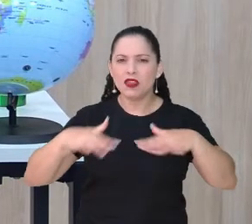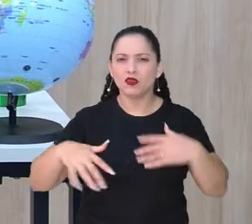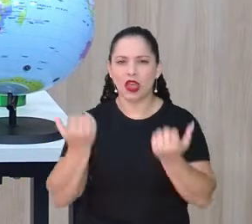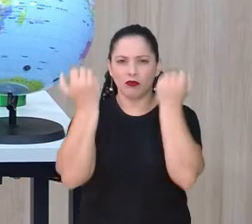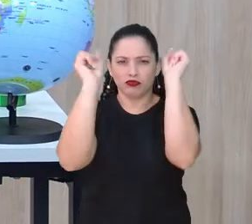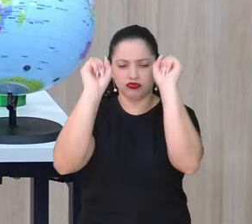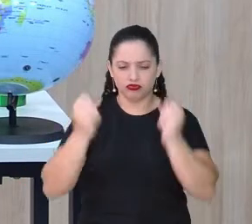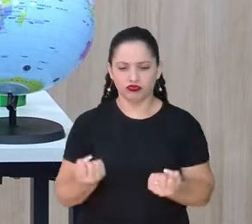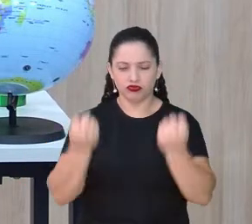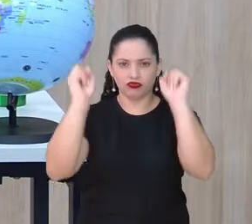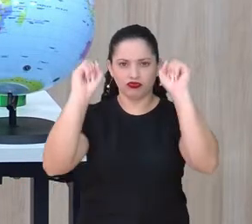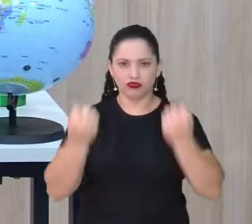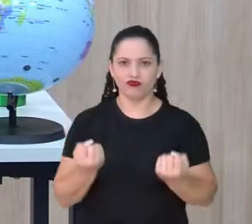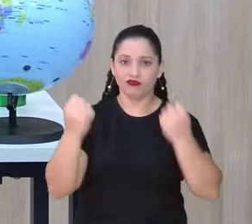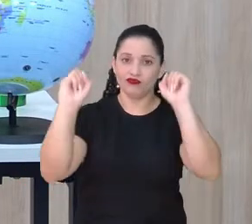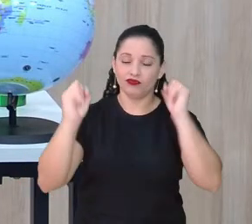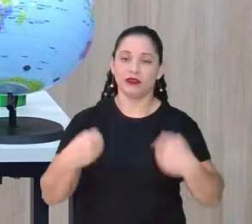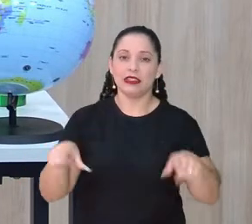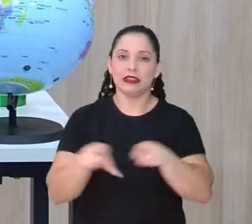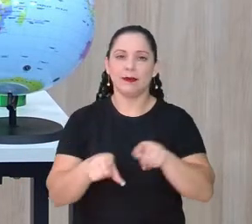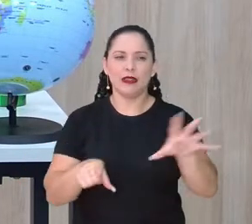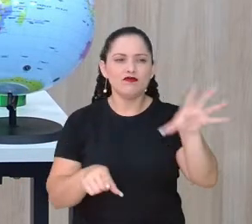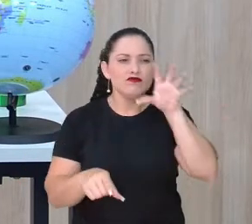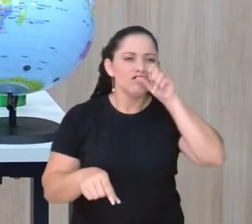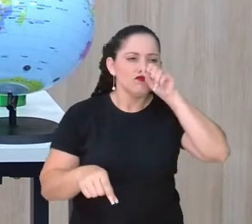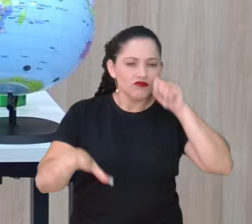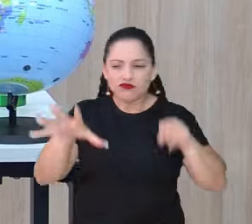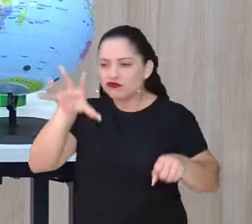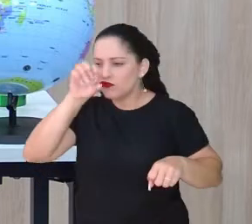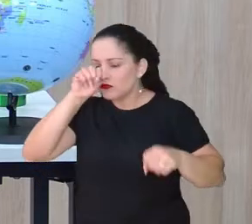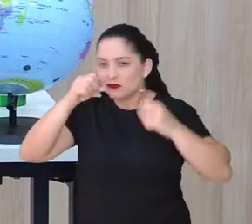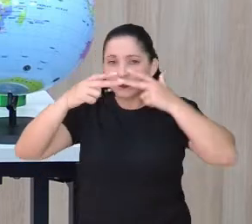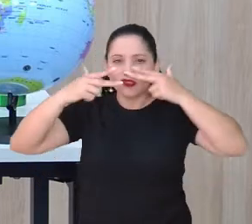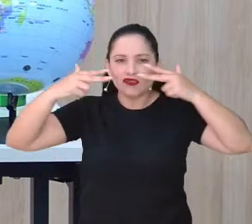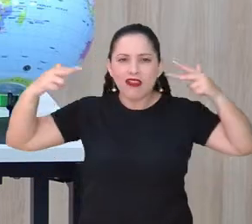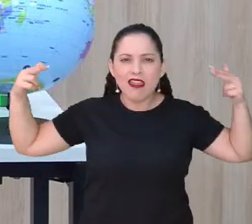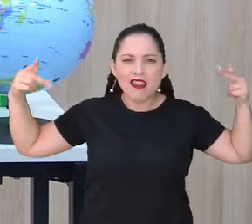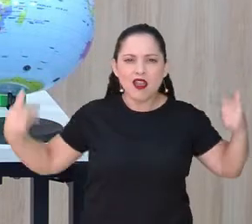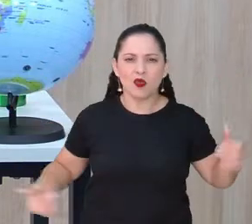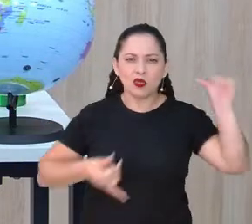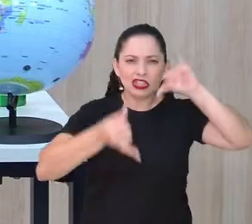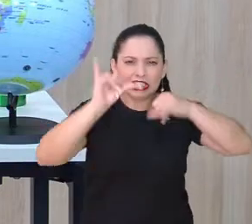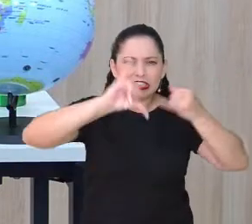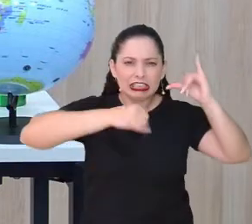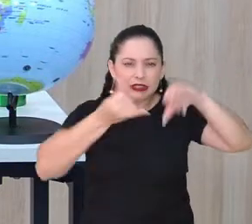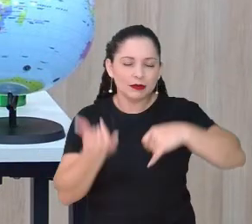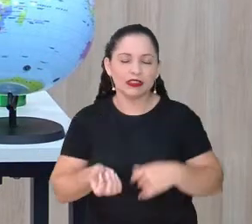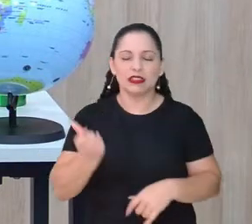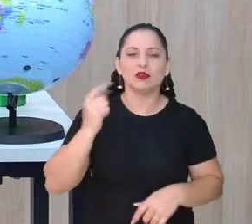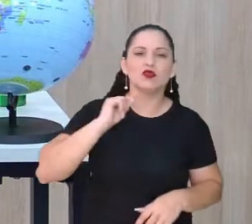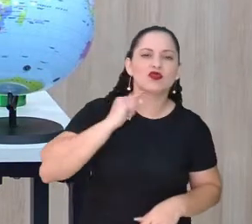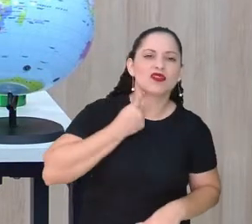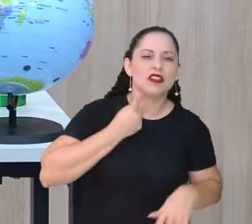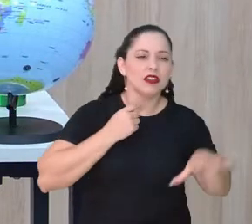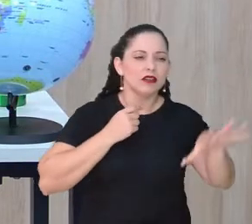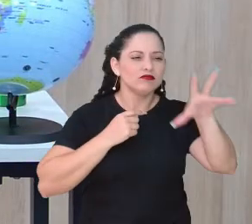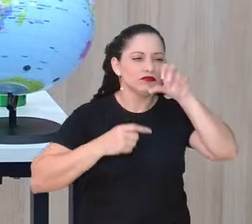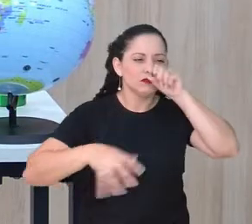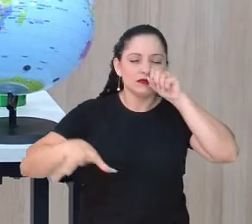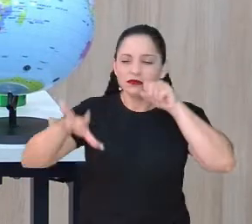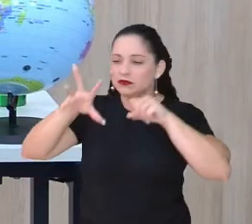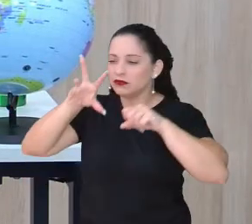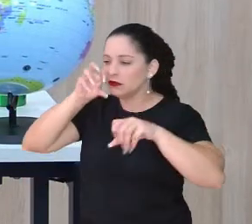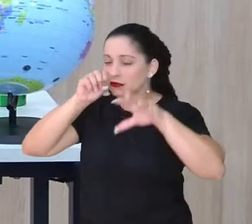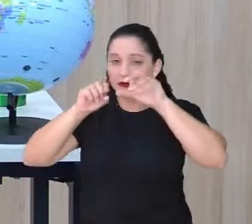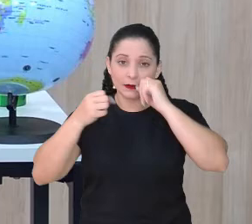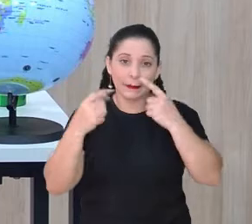repetitivos, ou até mesmo inalando um determinado ar poluído, né? Que muitas vezes as pessoas não gostam